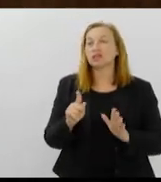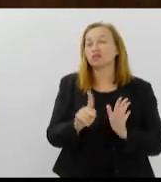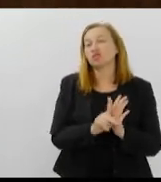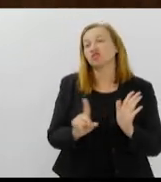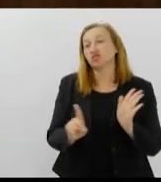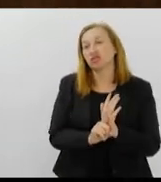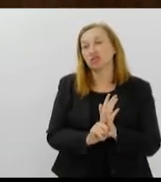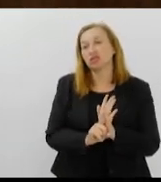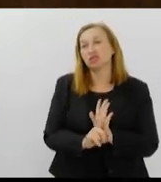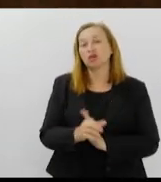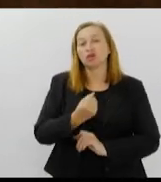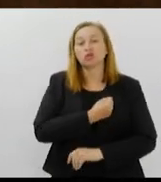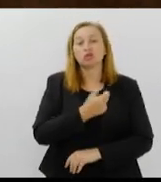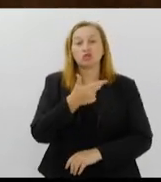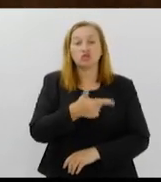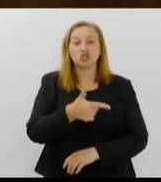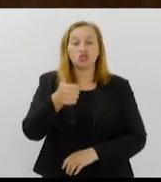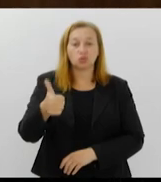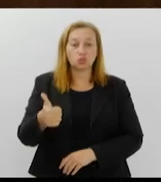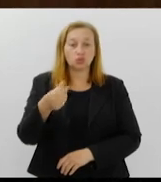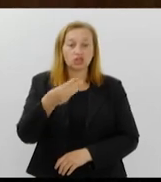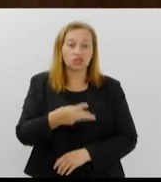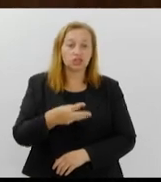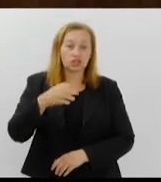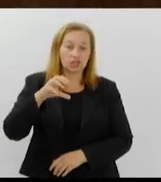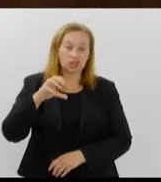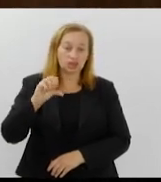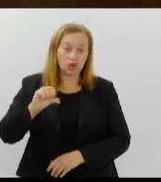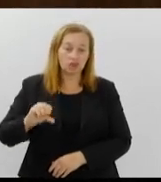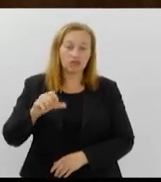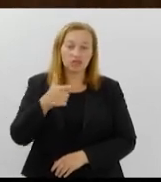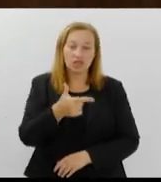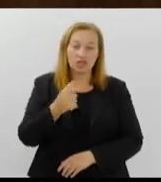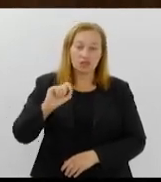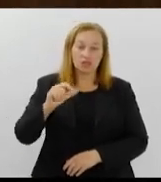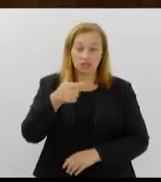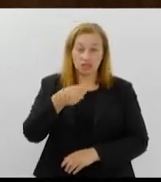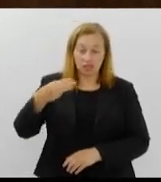lei, número 2139 de 23, que